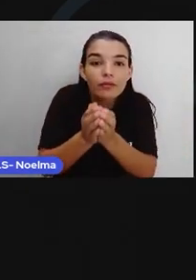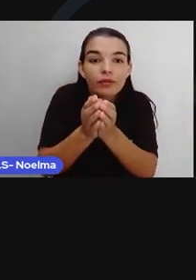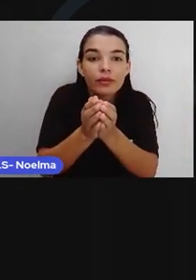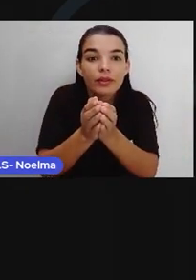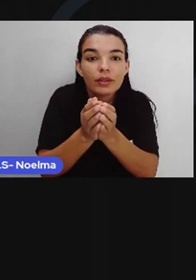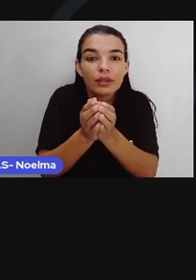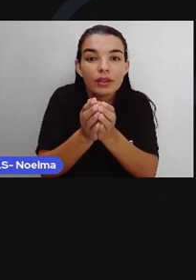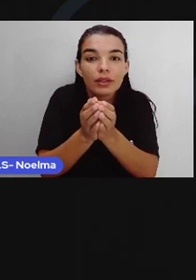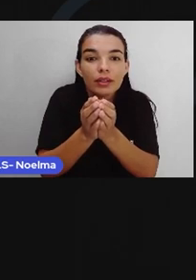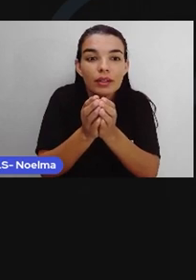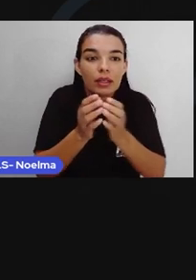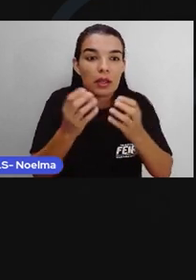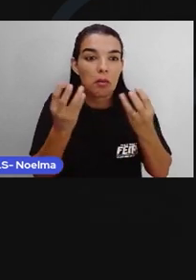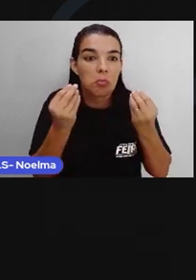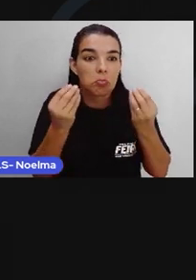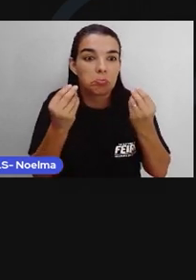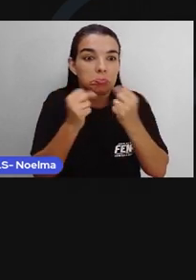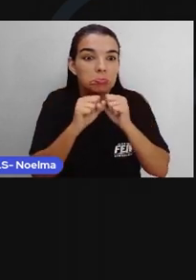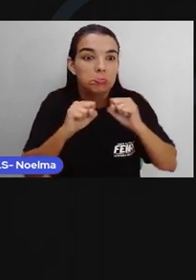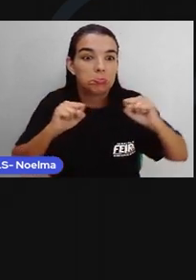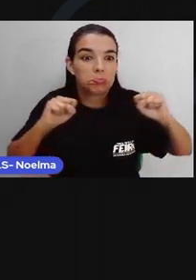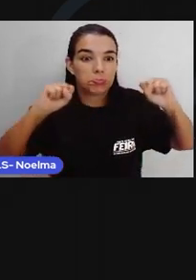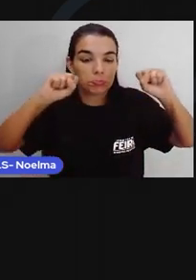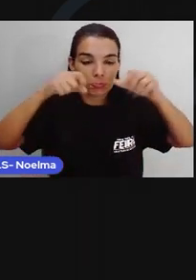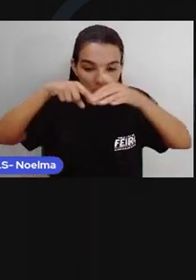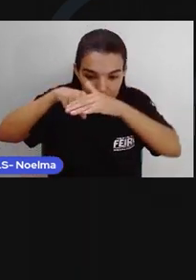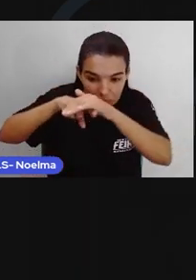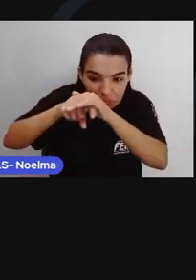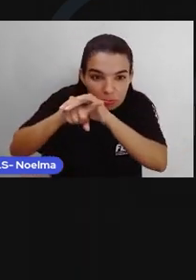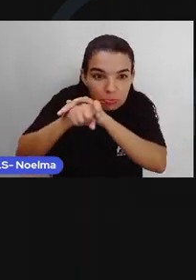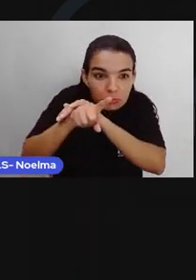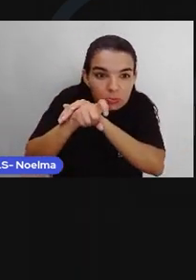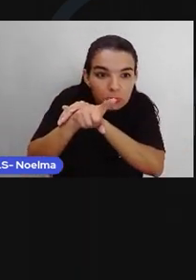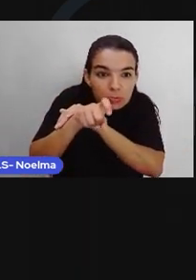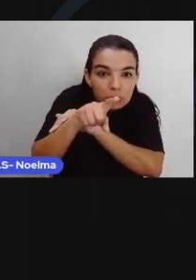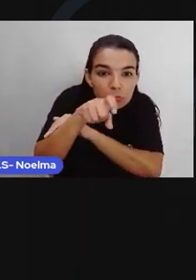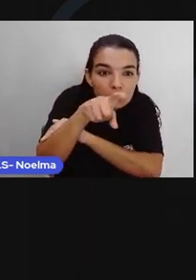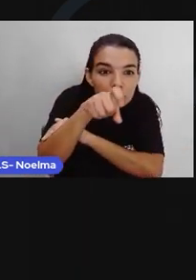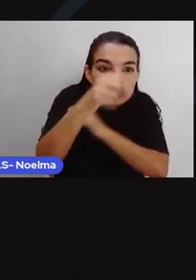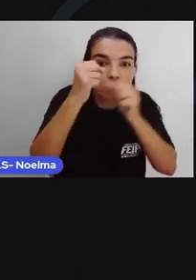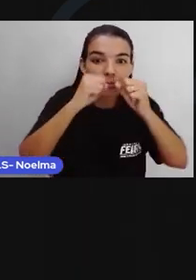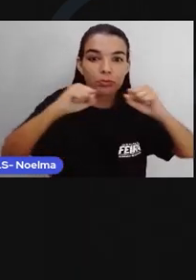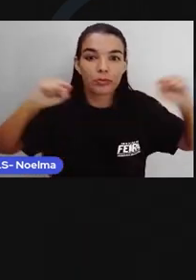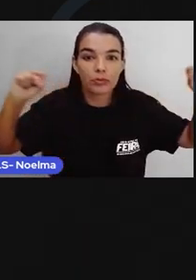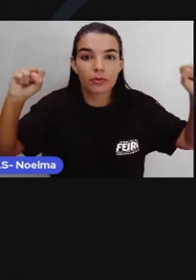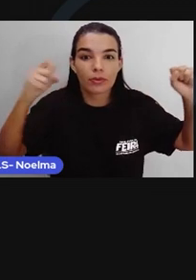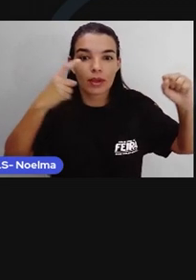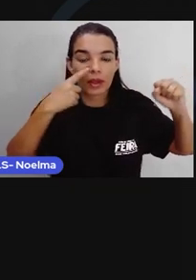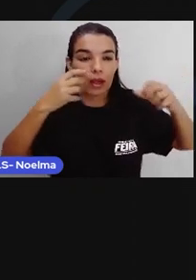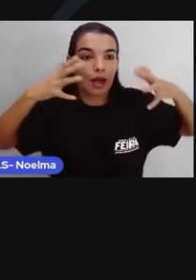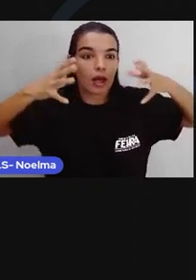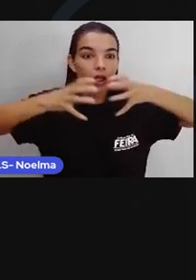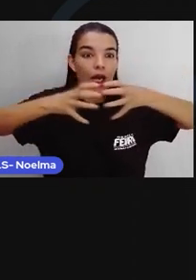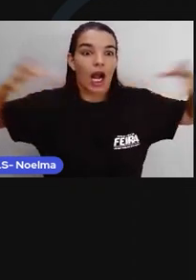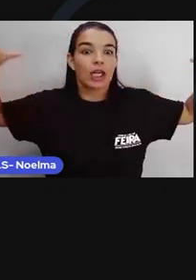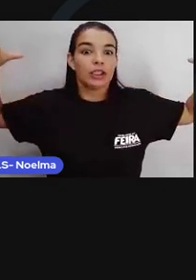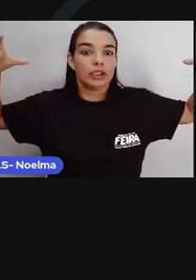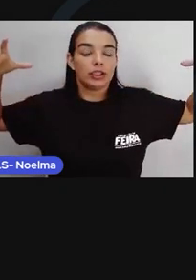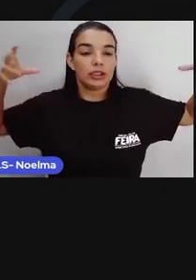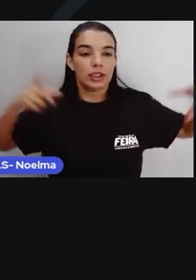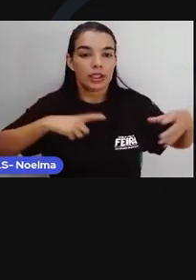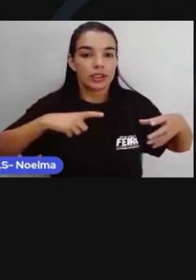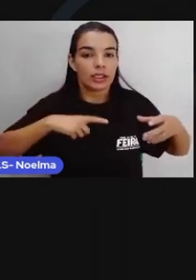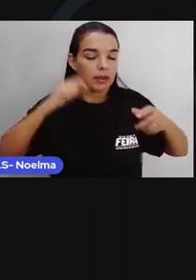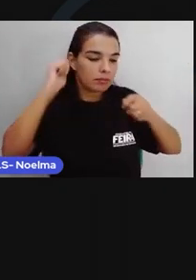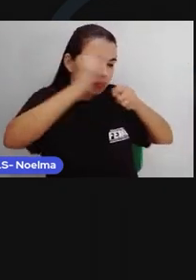um reboliço na água. Vira até canoa de pescador que atormenta